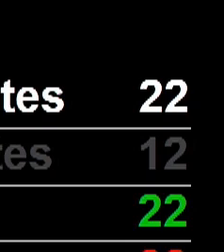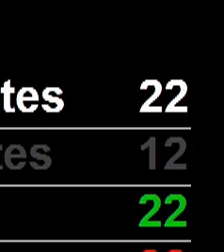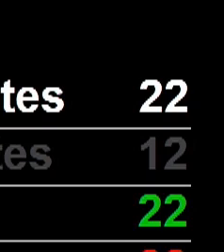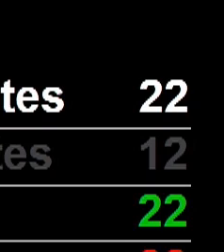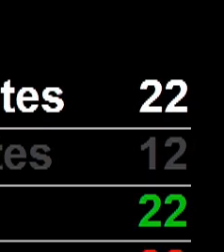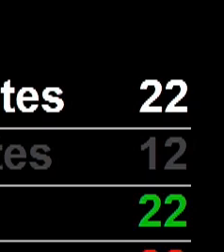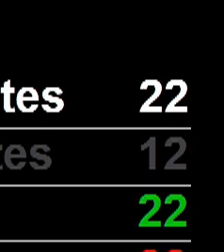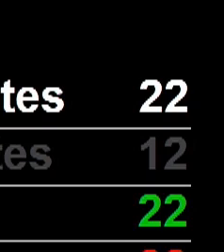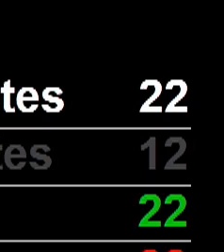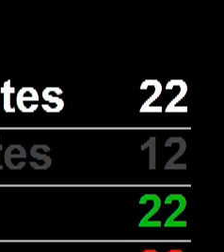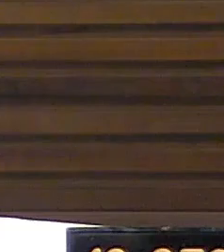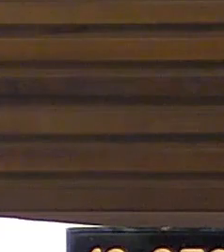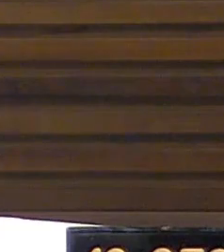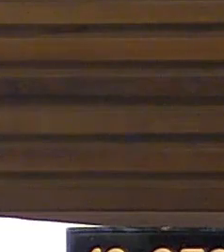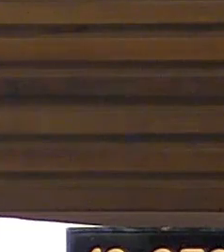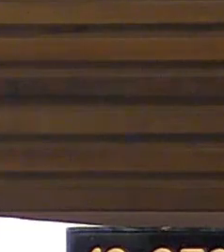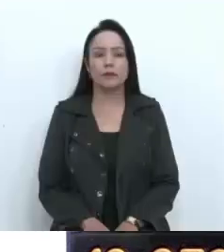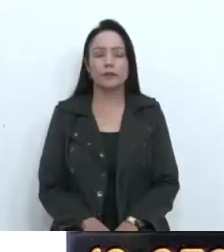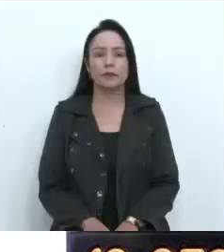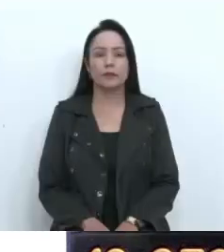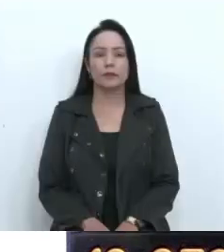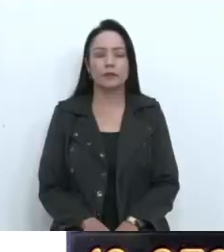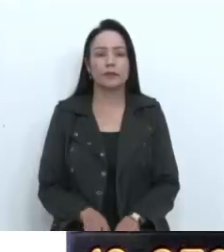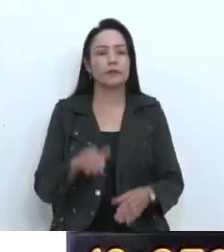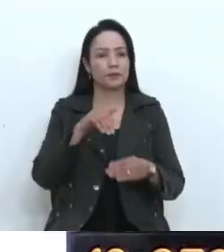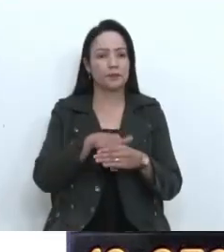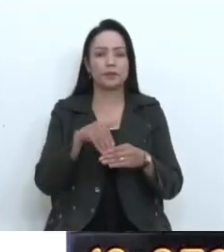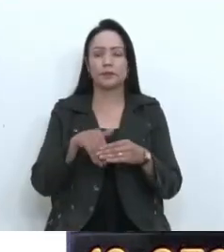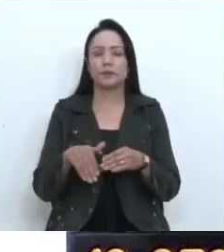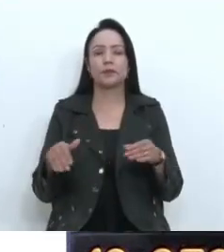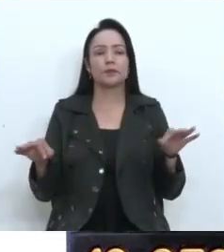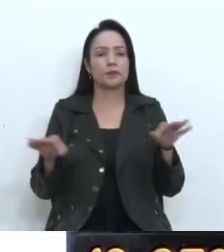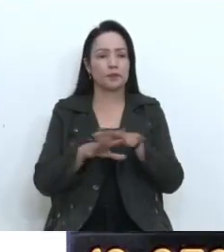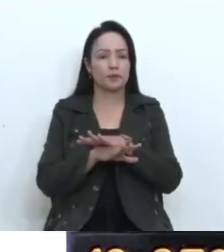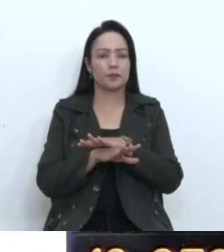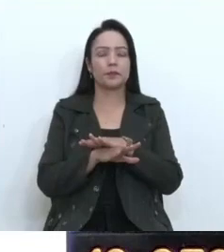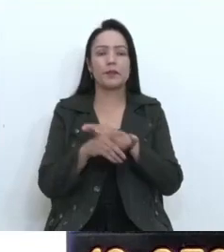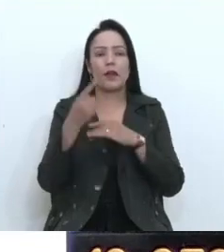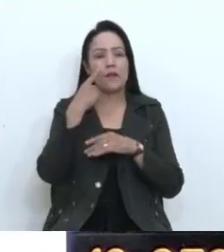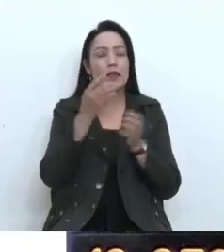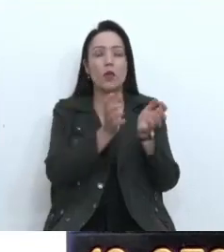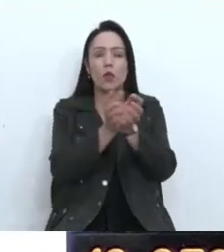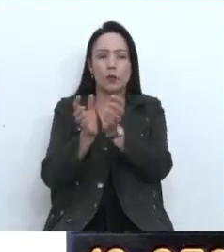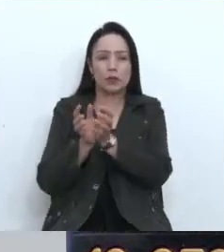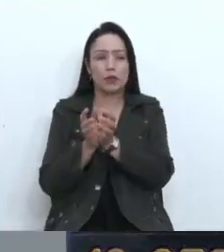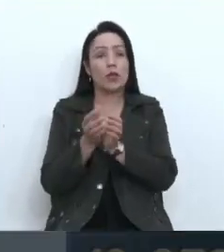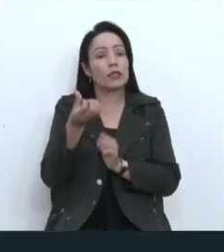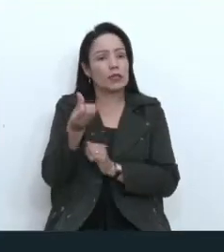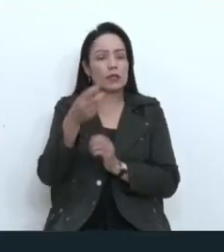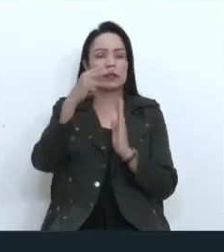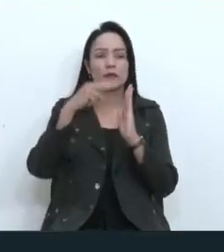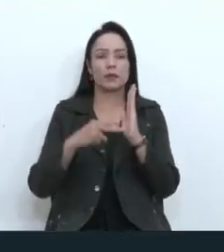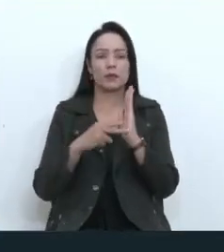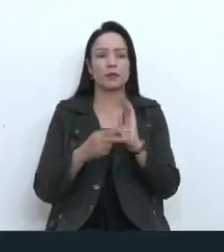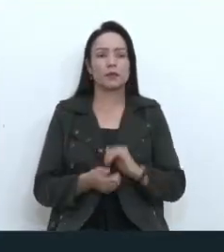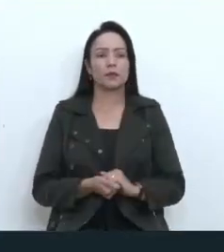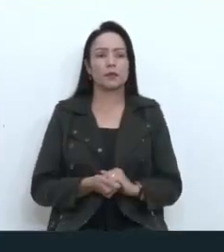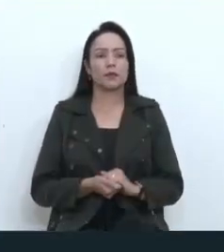encerrar da votação consideradas comissões e tem sexta ao Senhor secretário para leitura